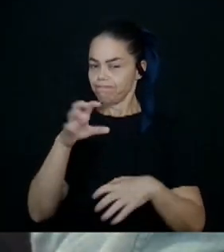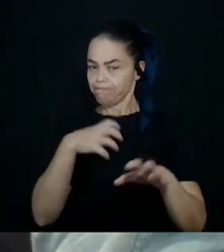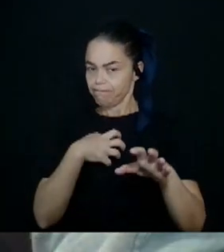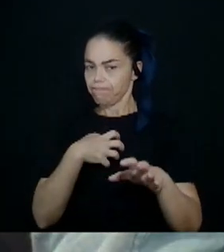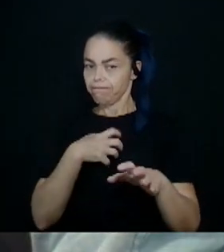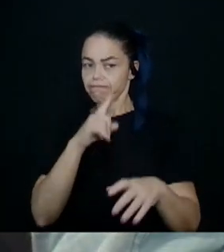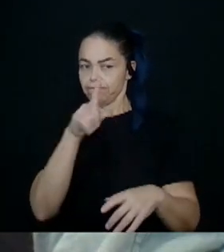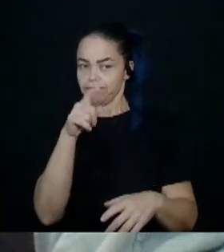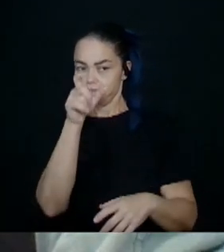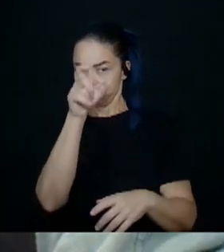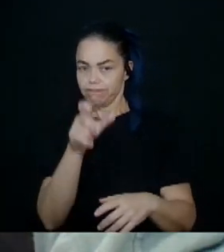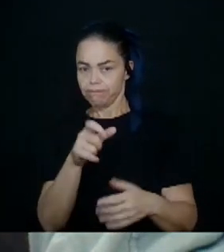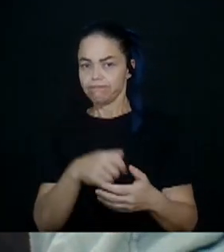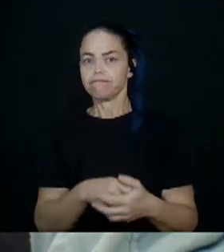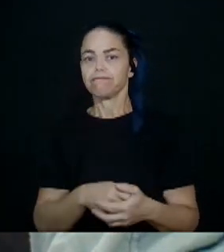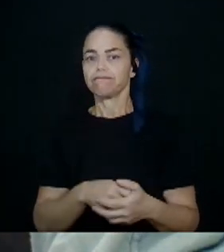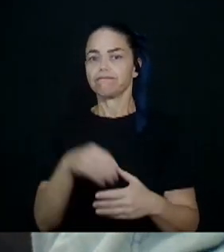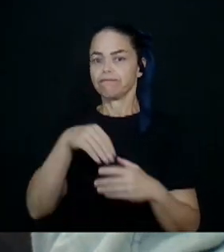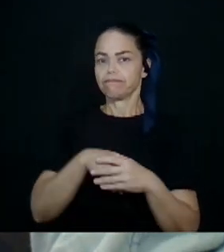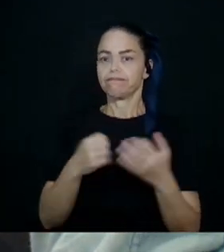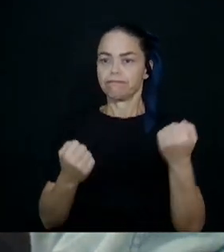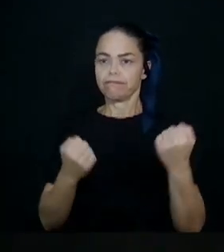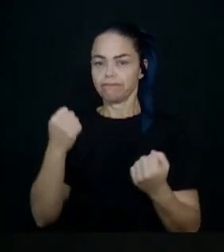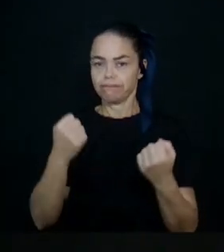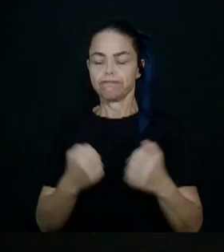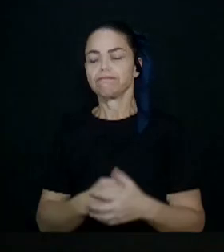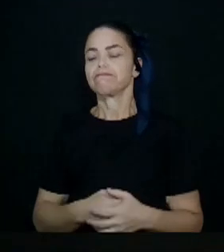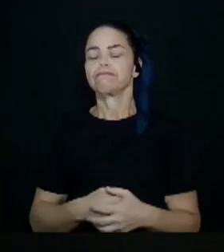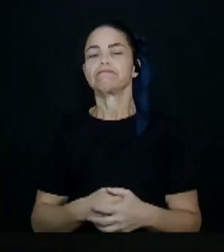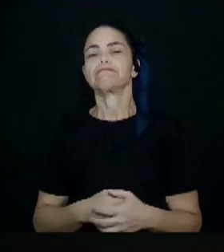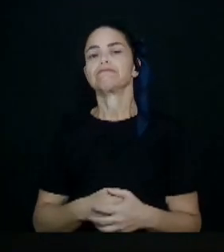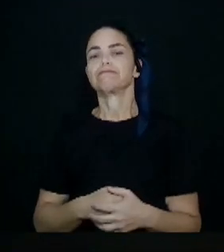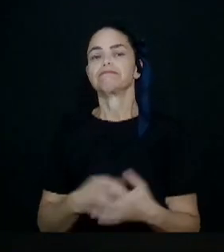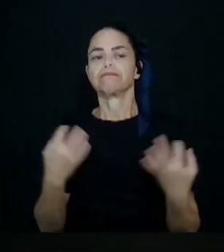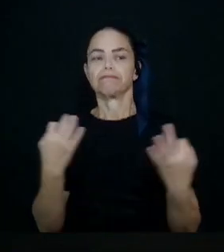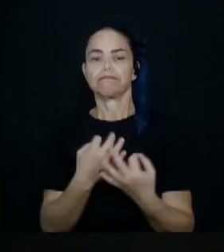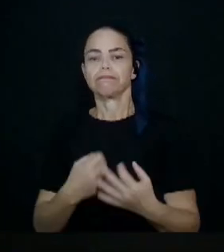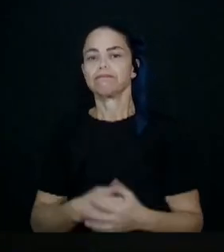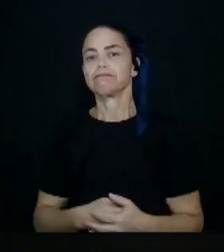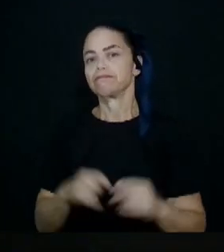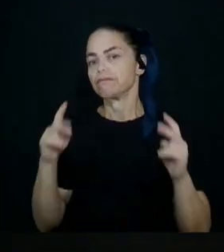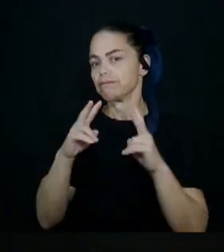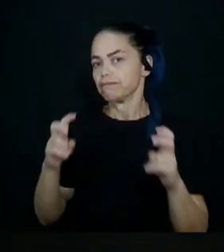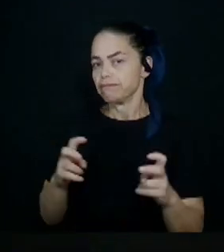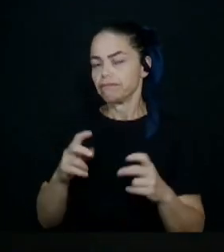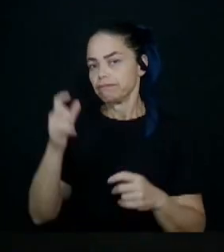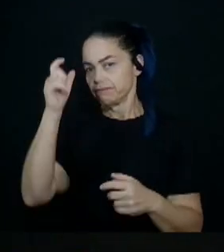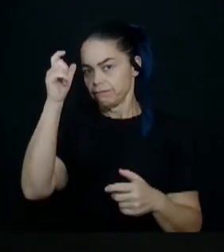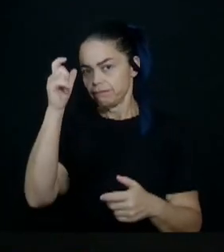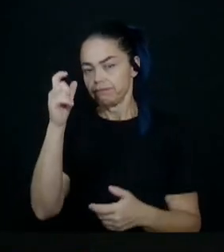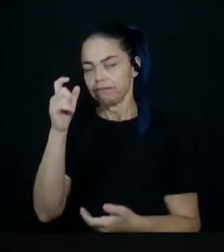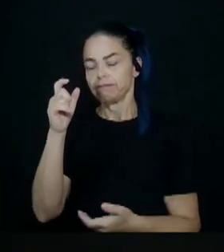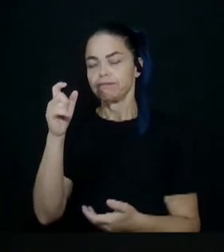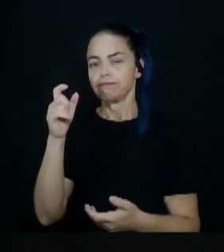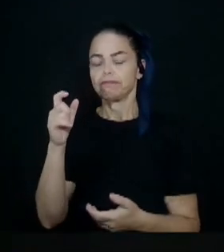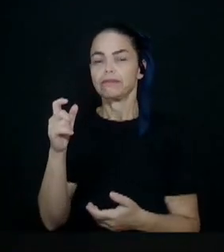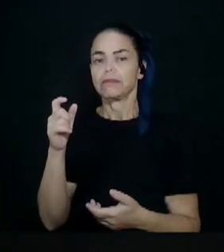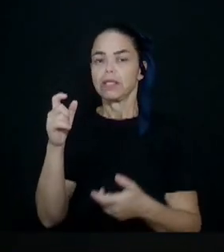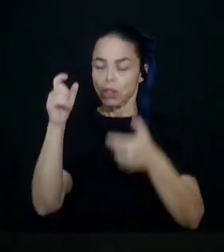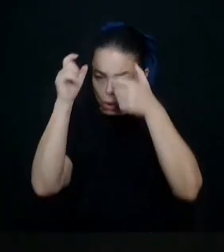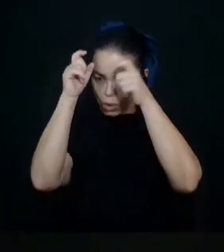uma pessoa que está dentro do veículo. Perfeito, Anne. Agora, nós falamos sobre o transtorno explosivo intermitente,